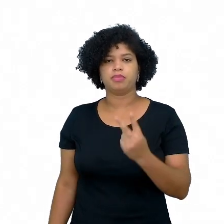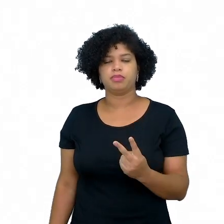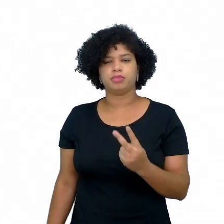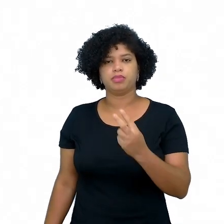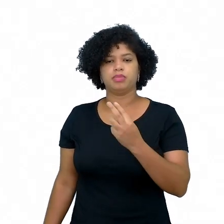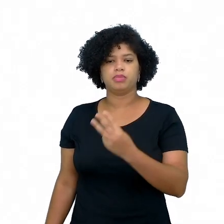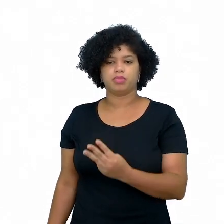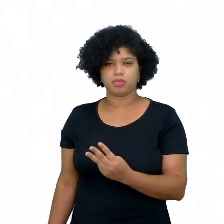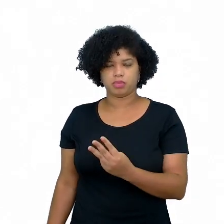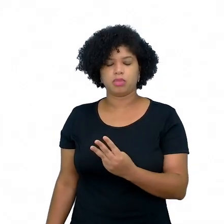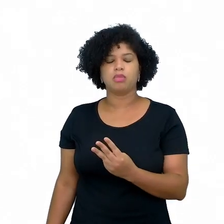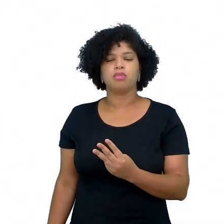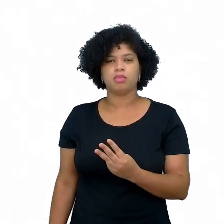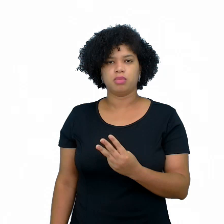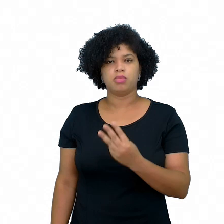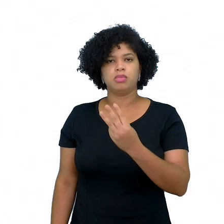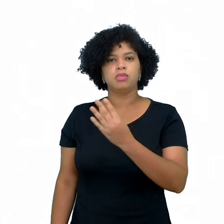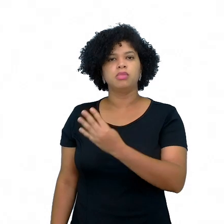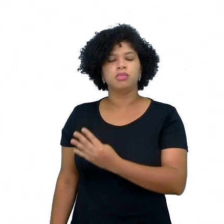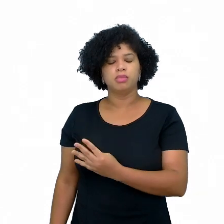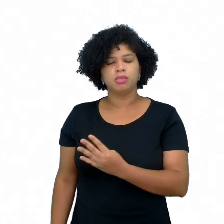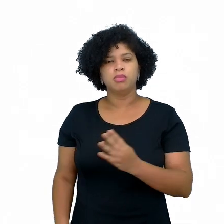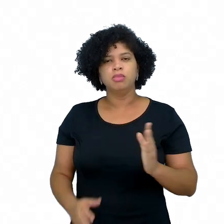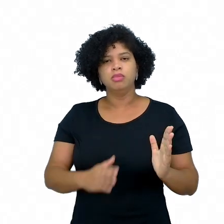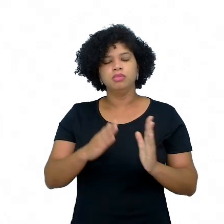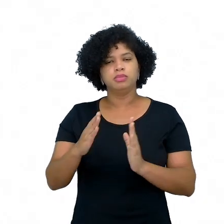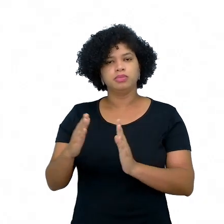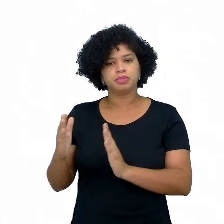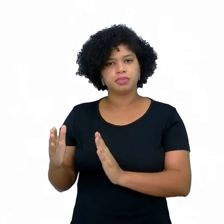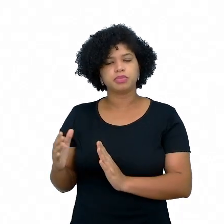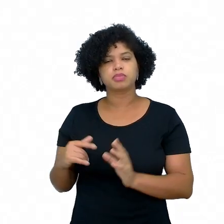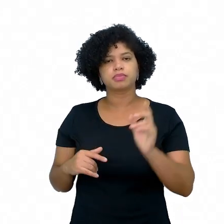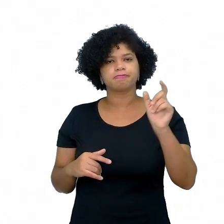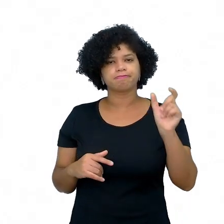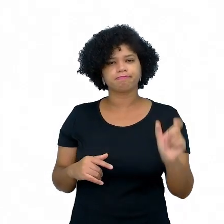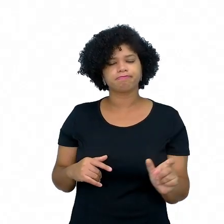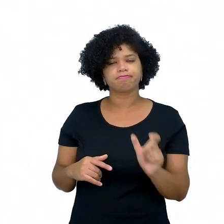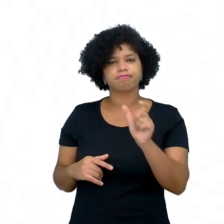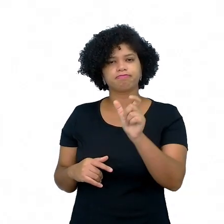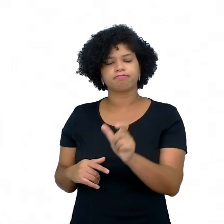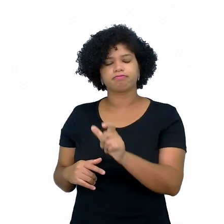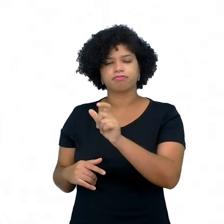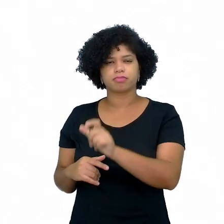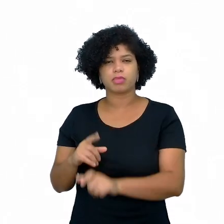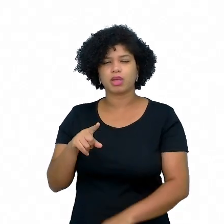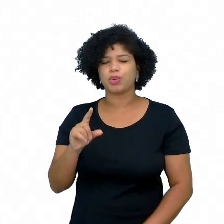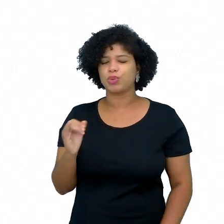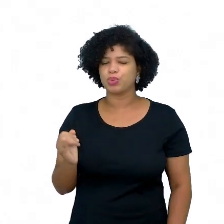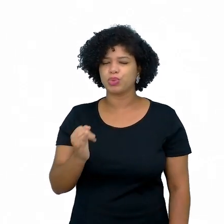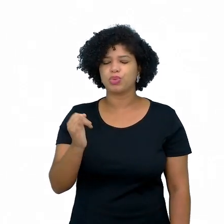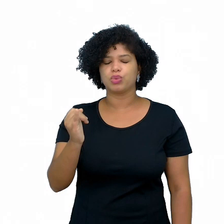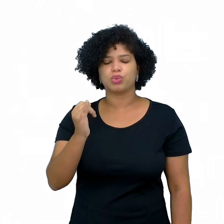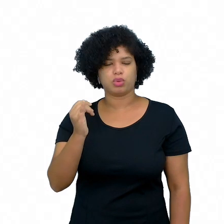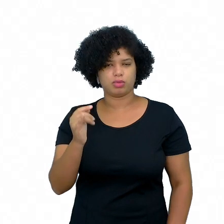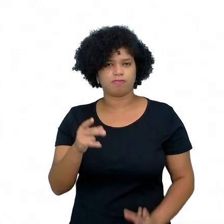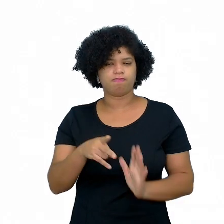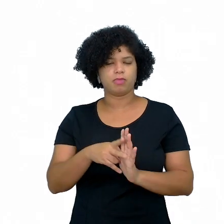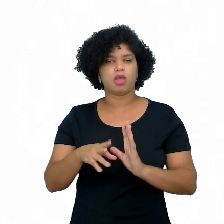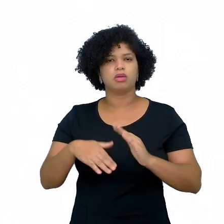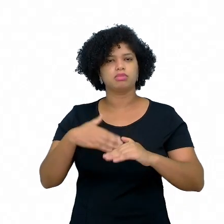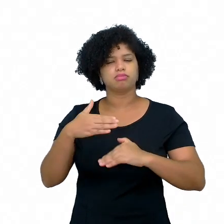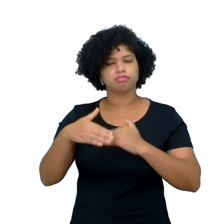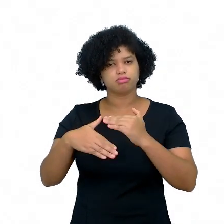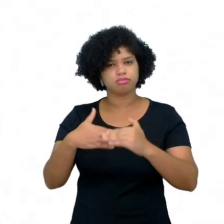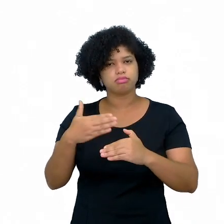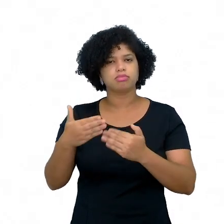2, a etapa 3, a etapa 4, elas são bastante importantes para o desenvolvimento, né, de